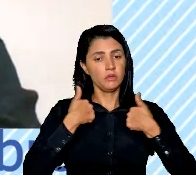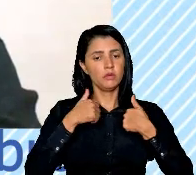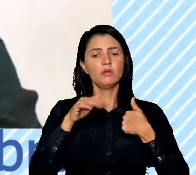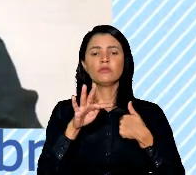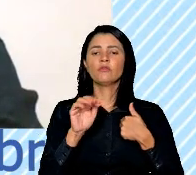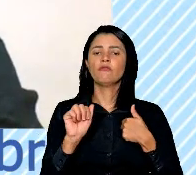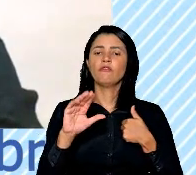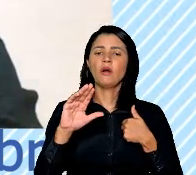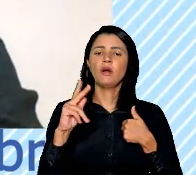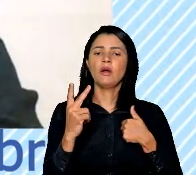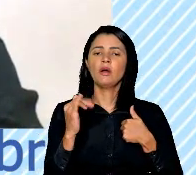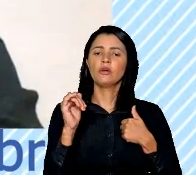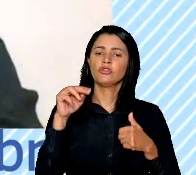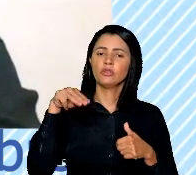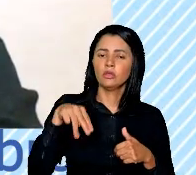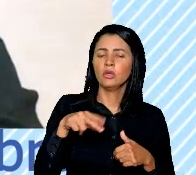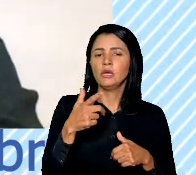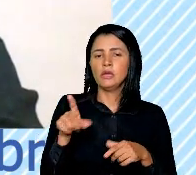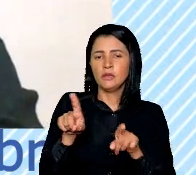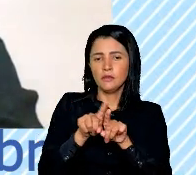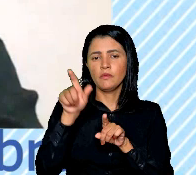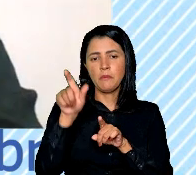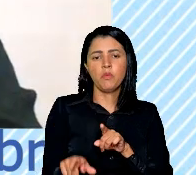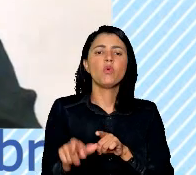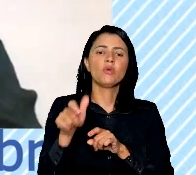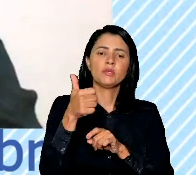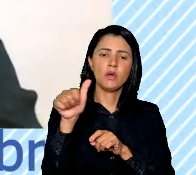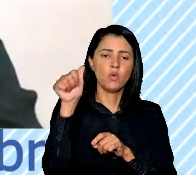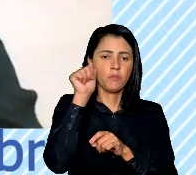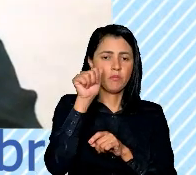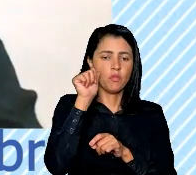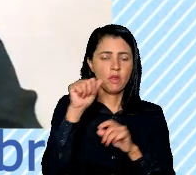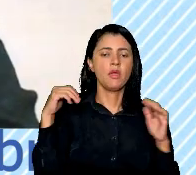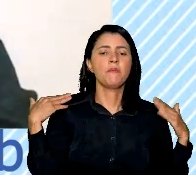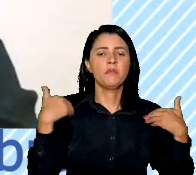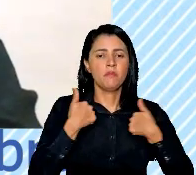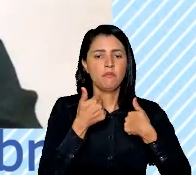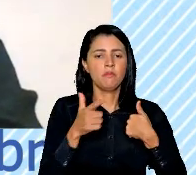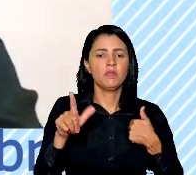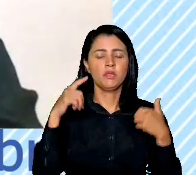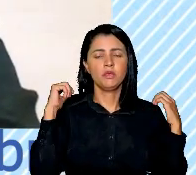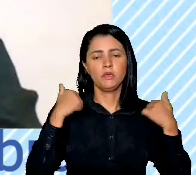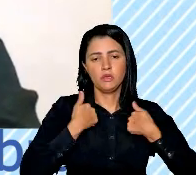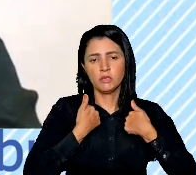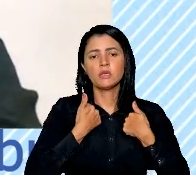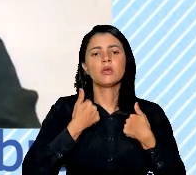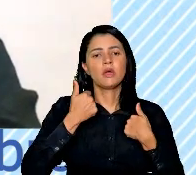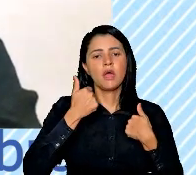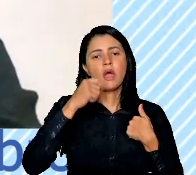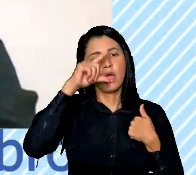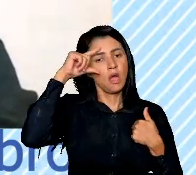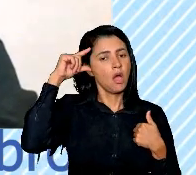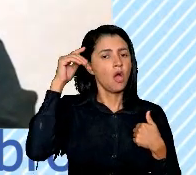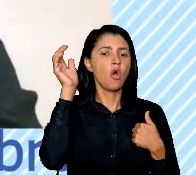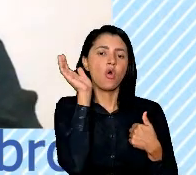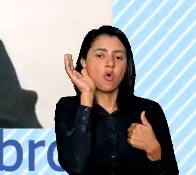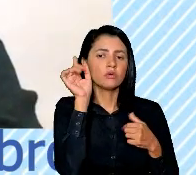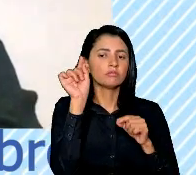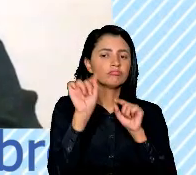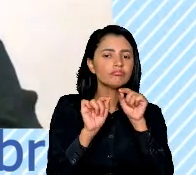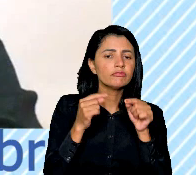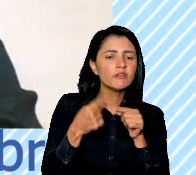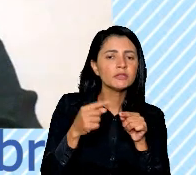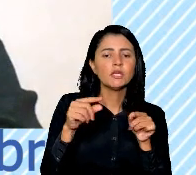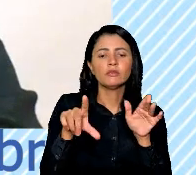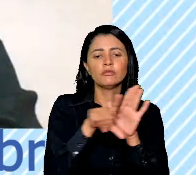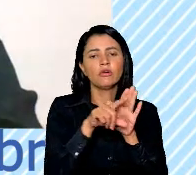feita, relatada pela ministra Rosa, mas a Justiça Eleitoral não tem como fazer muito além do que está na lei.